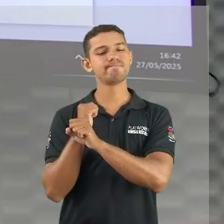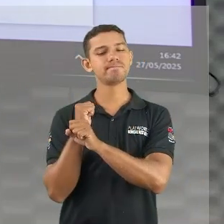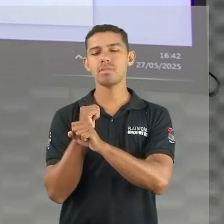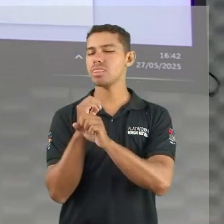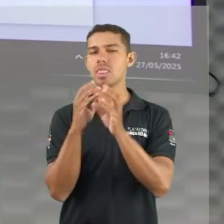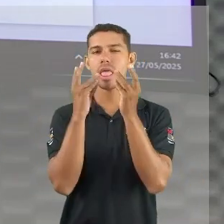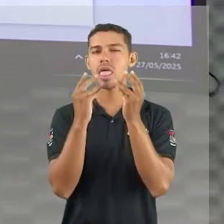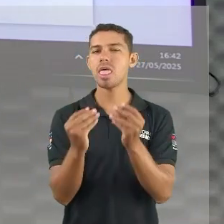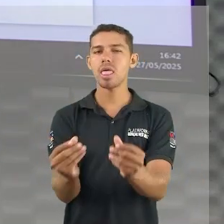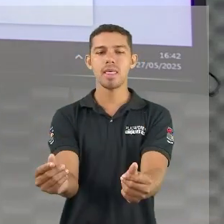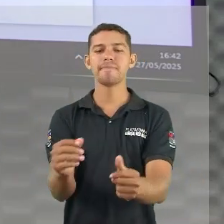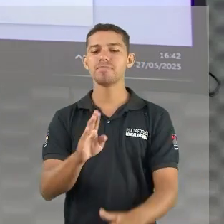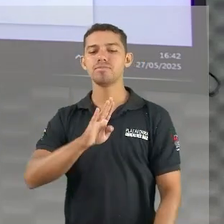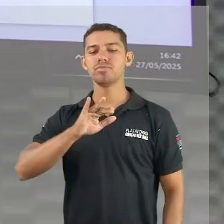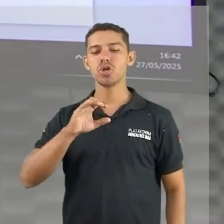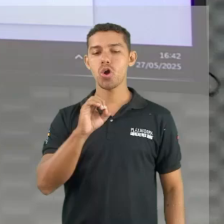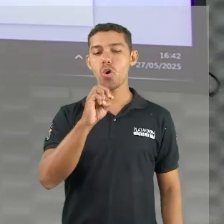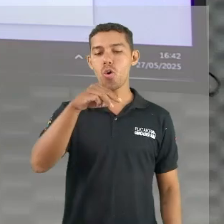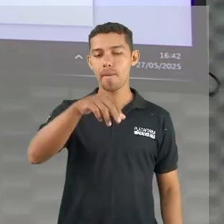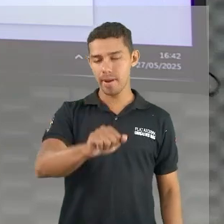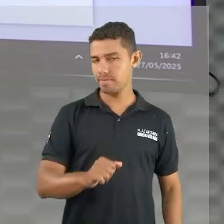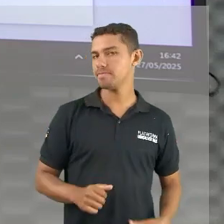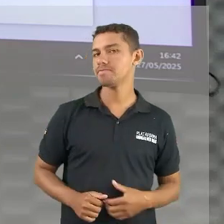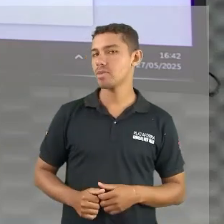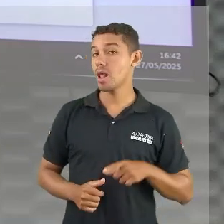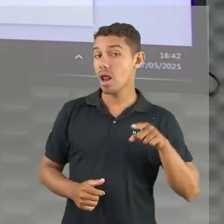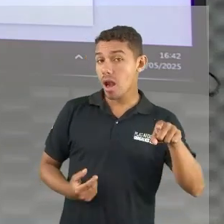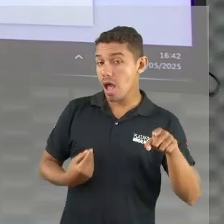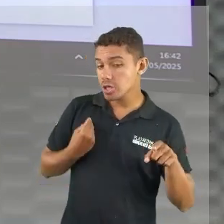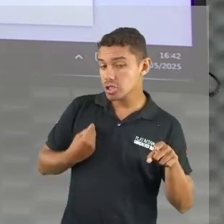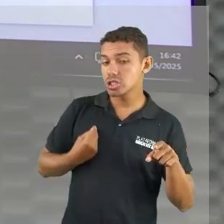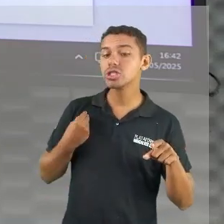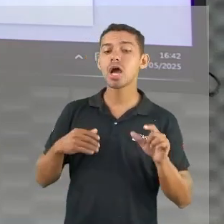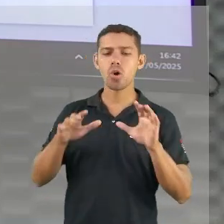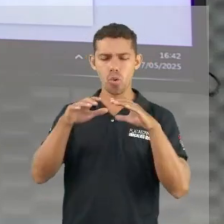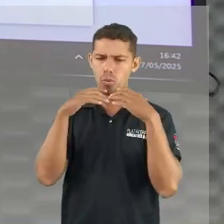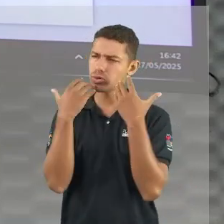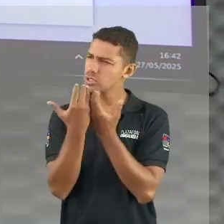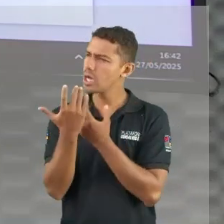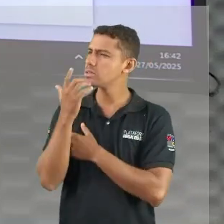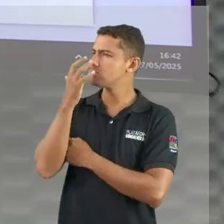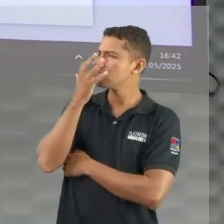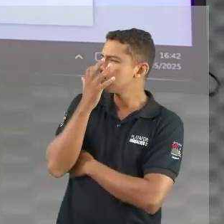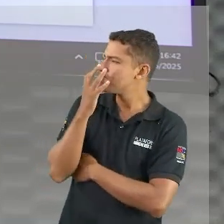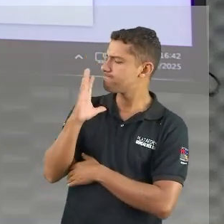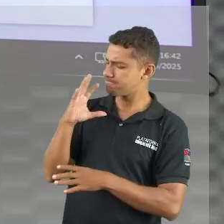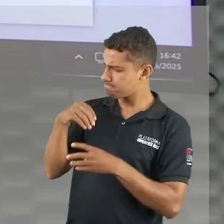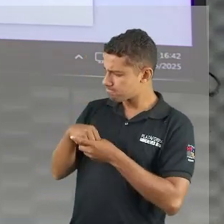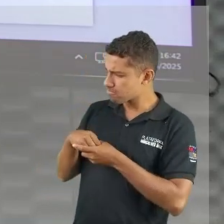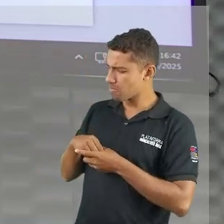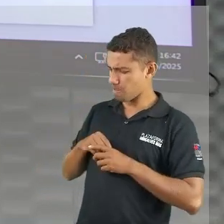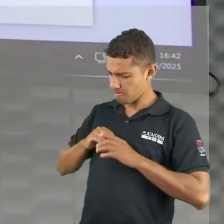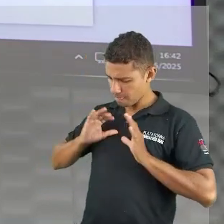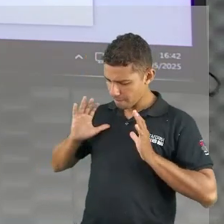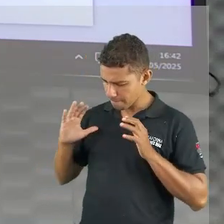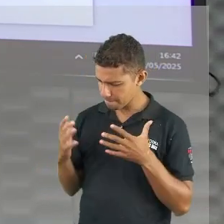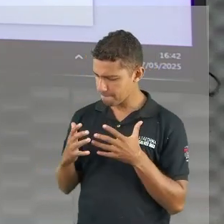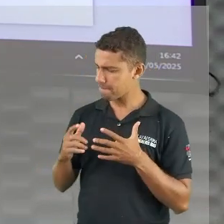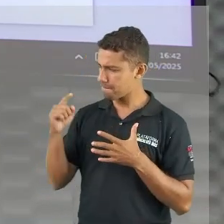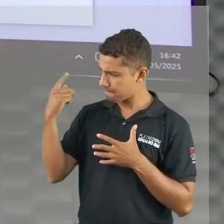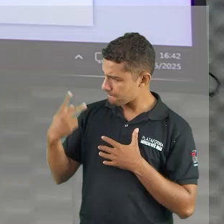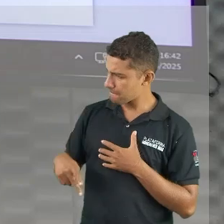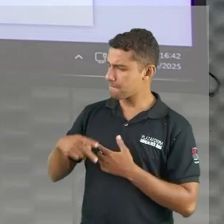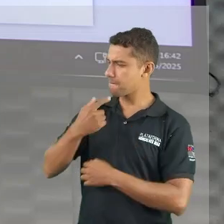bioma, né? Por quê? Porque lá estavam presentes comunidades que se percebiam como parte integrante,